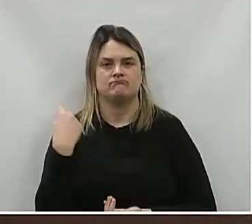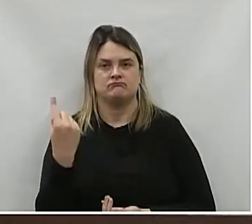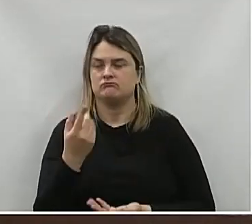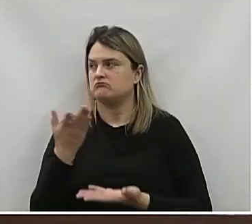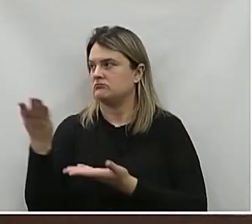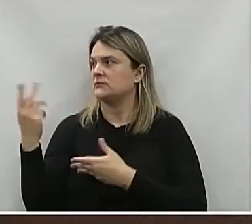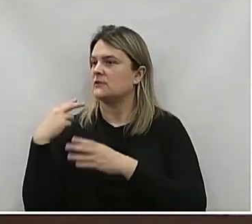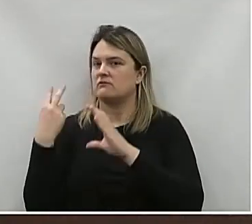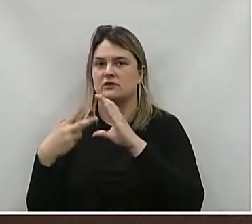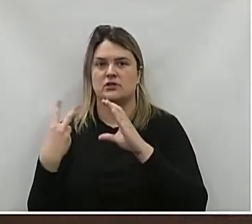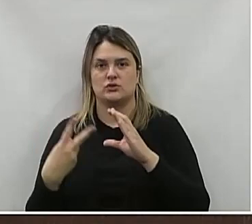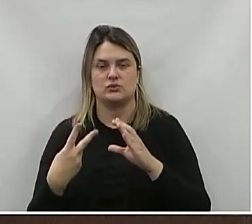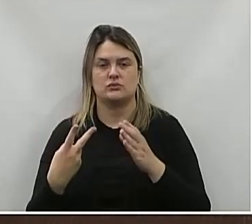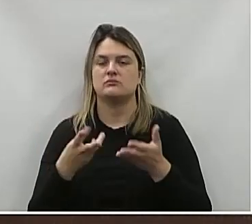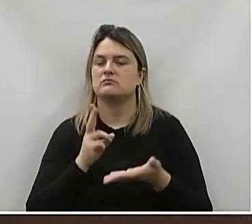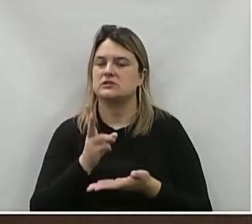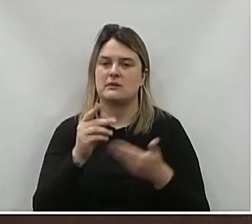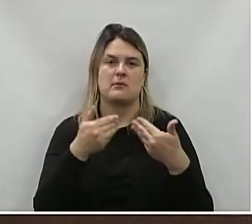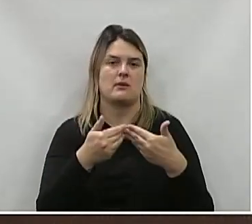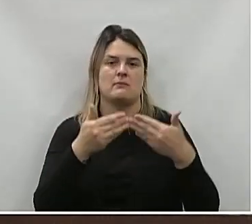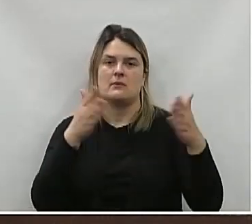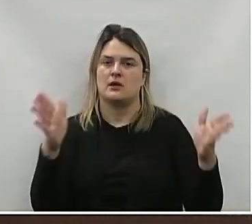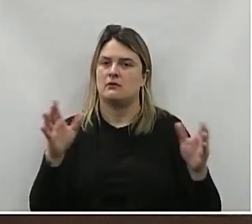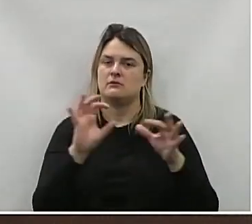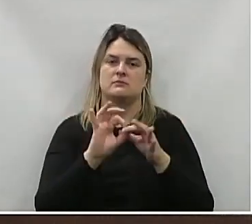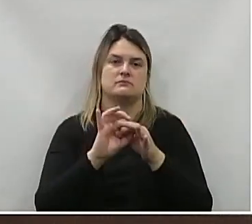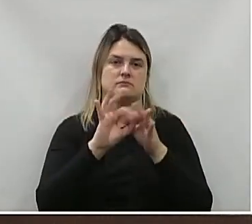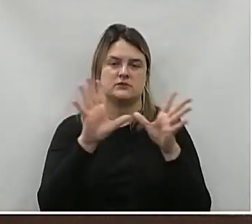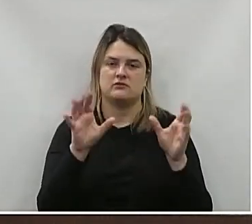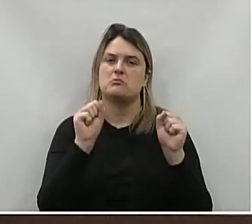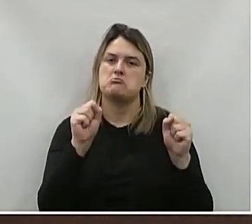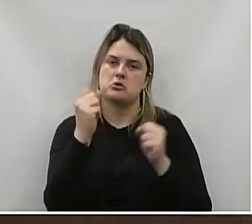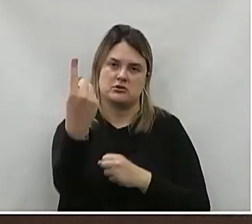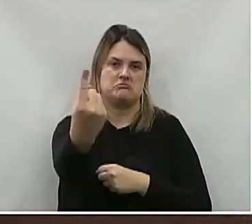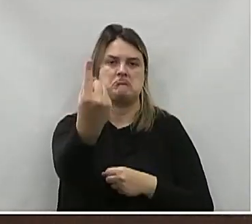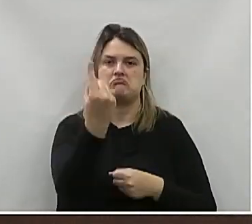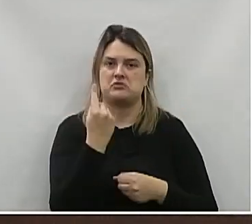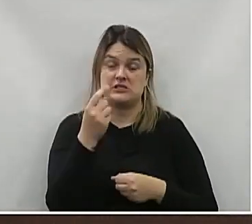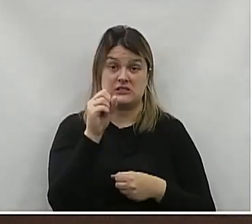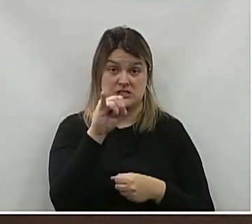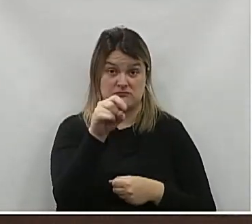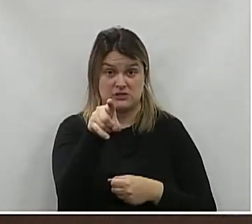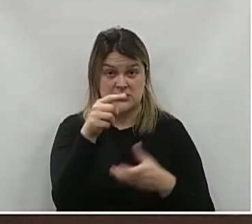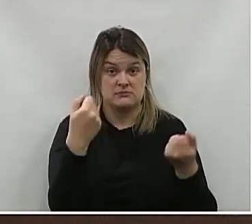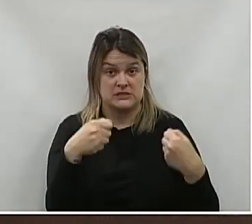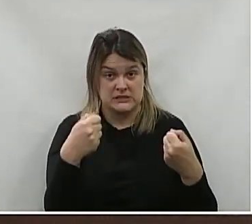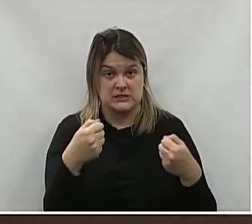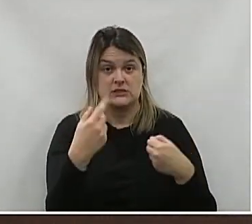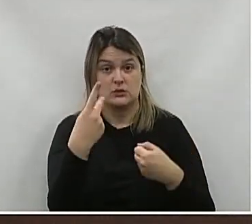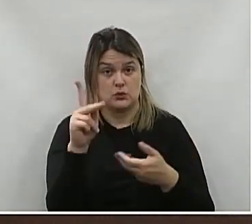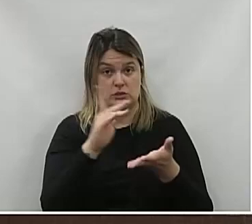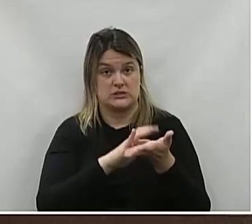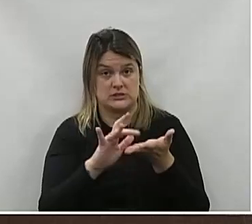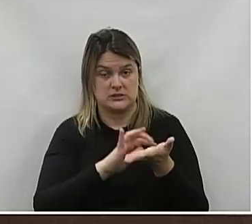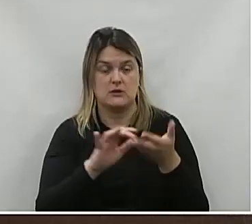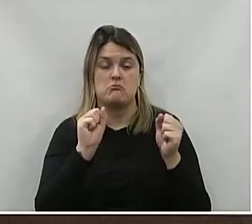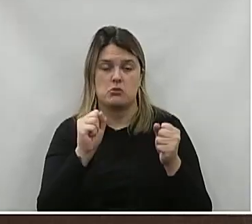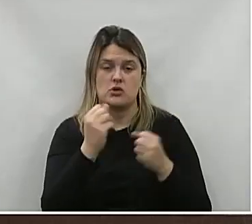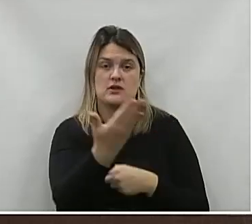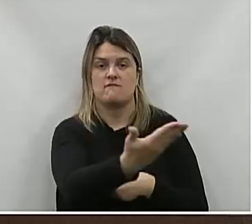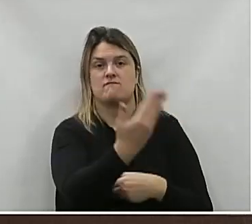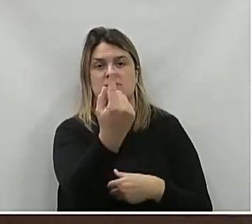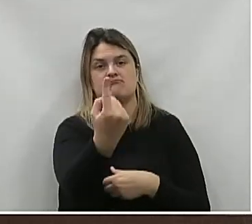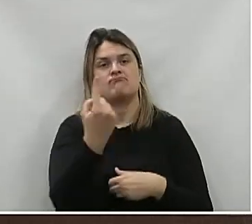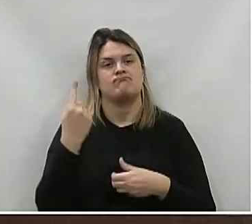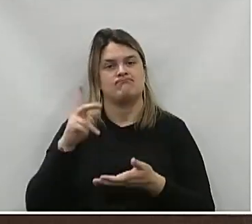de Vereadores sempre está aberta à disposição aí, quando você precisar, a tua secretaria. E pode